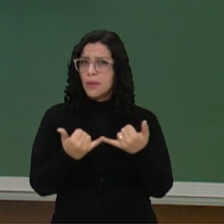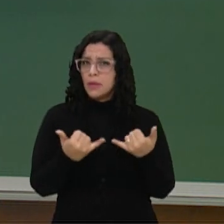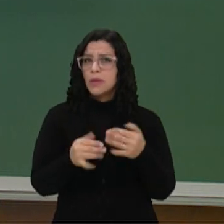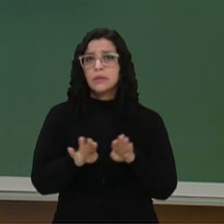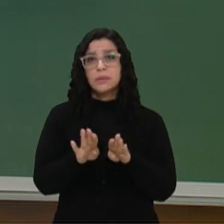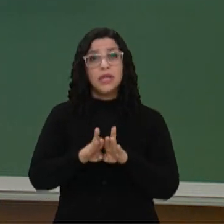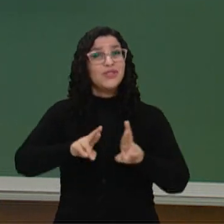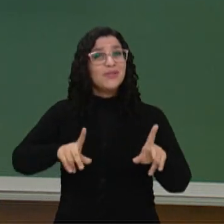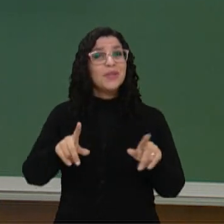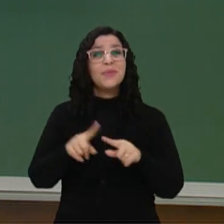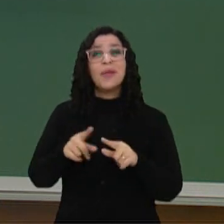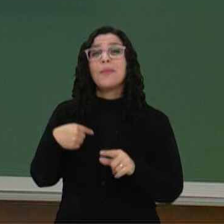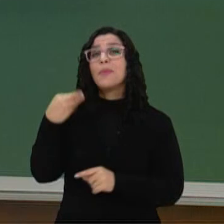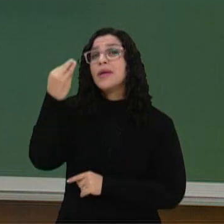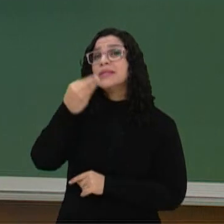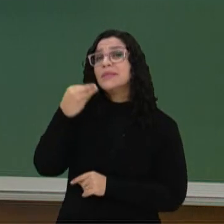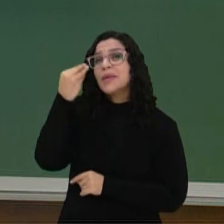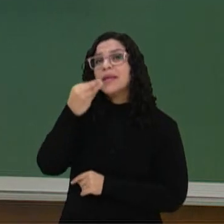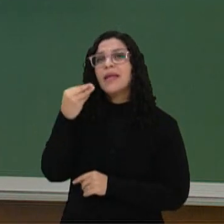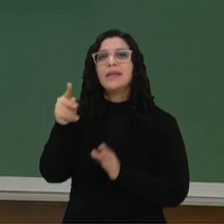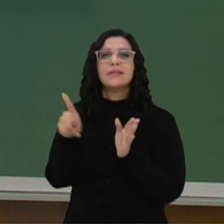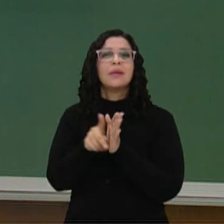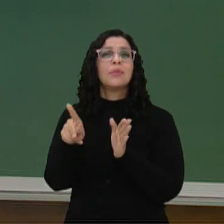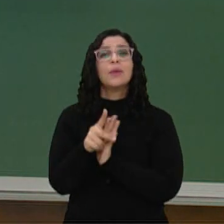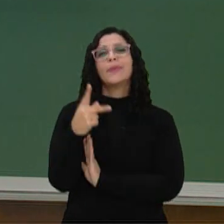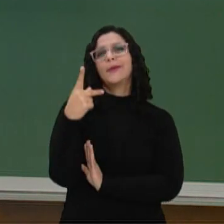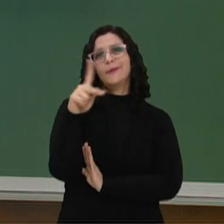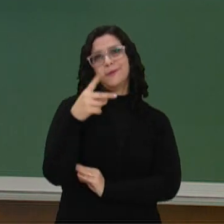Só está diferente porque é algo específico que você